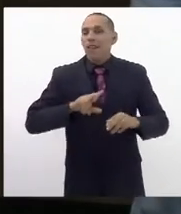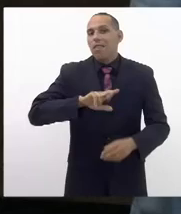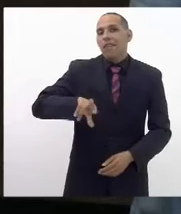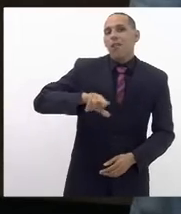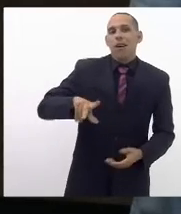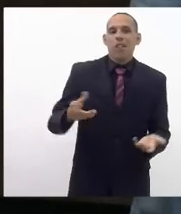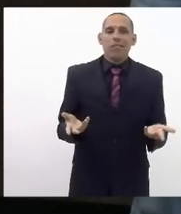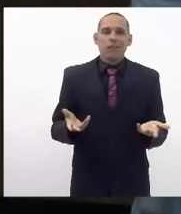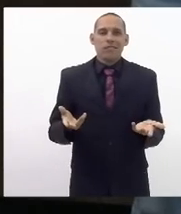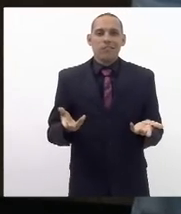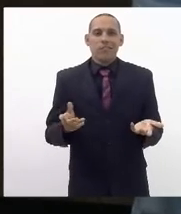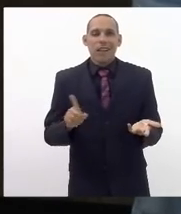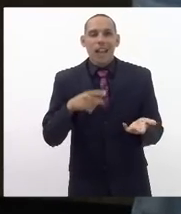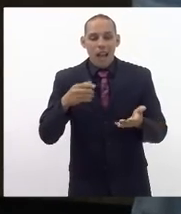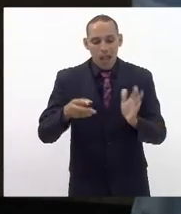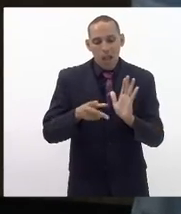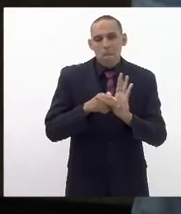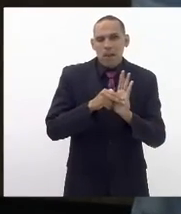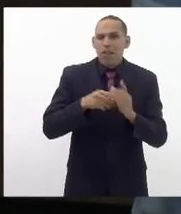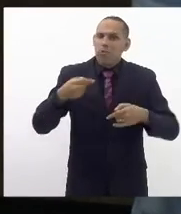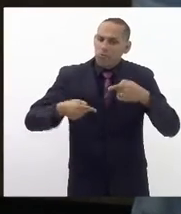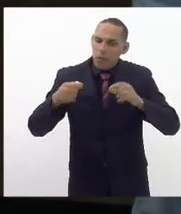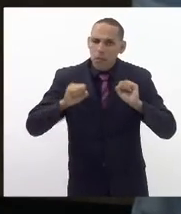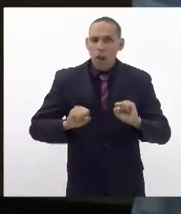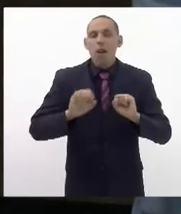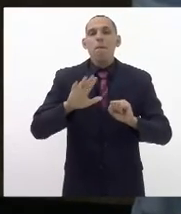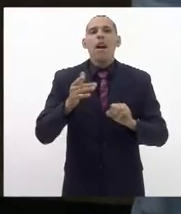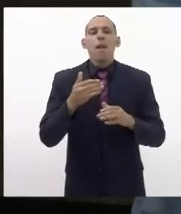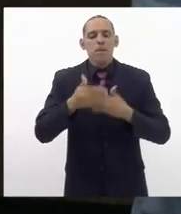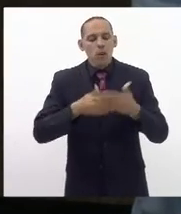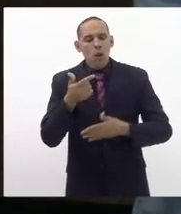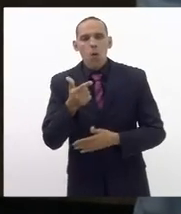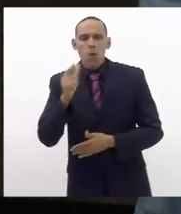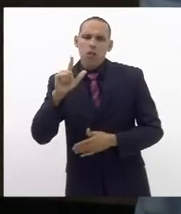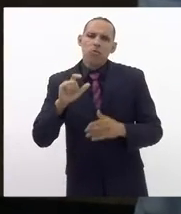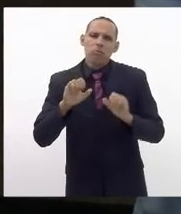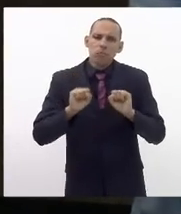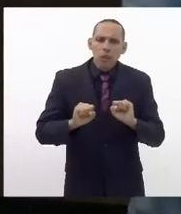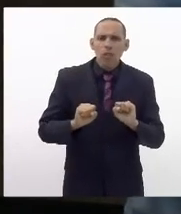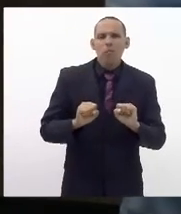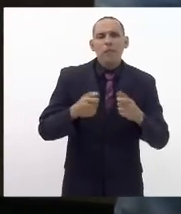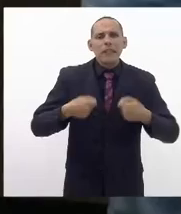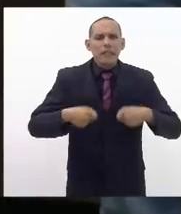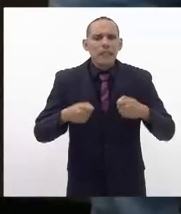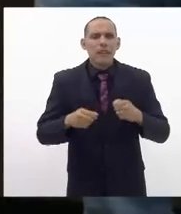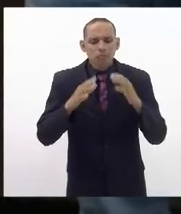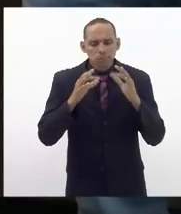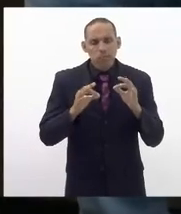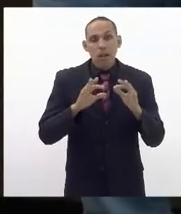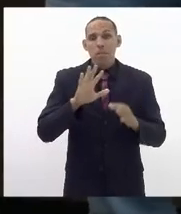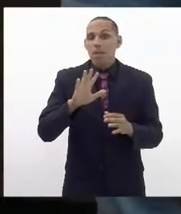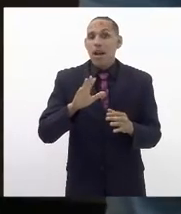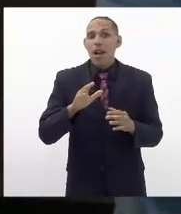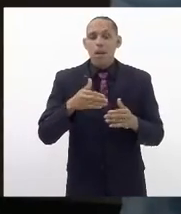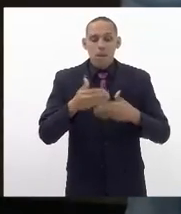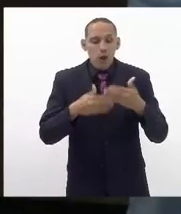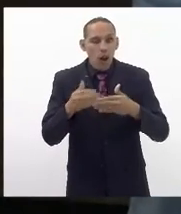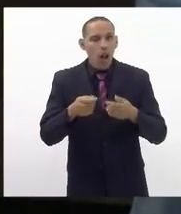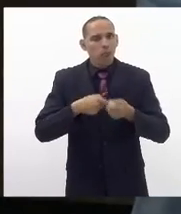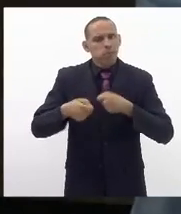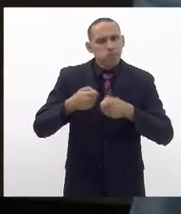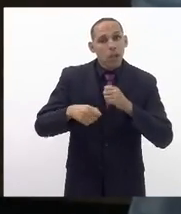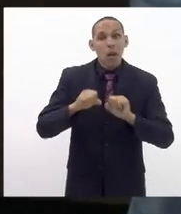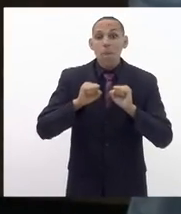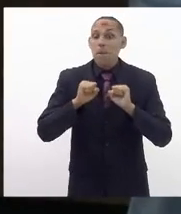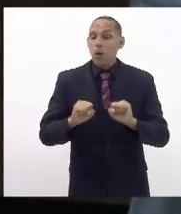batalha. Não, não. Está aberta para discutir, mas assim, tem processos que são mais comezinhos. Agora, o processo administrativo disciplinar é muito grave, pode redundar,